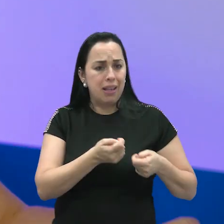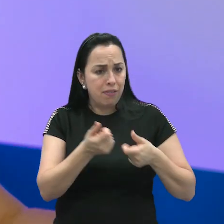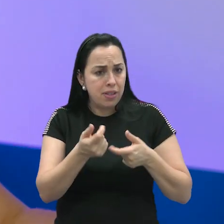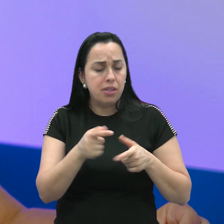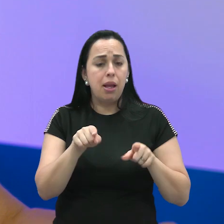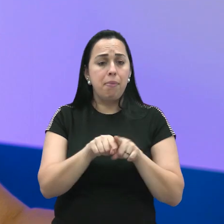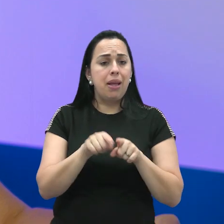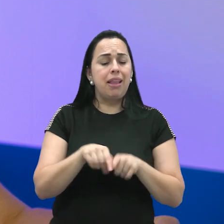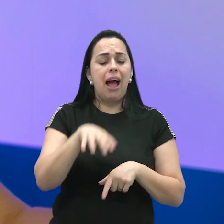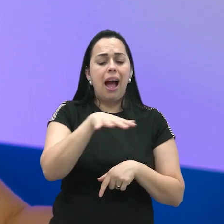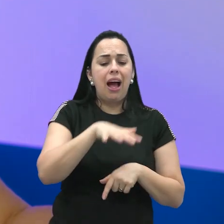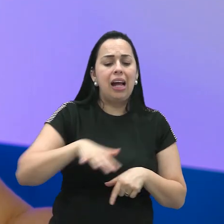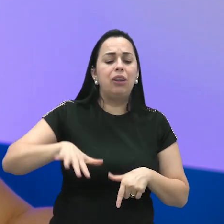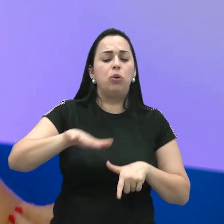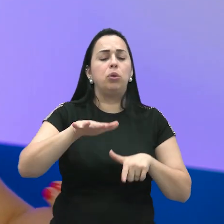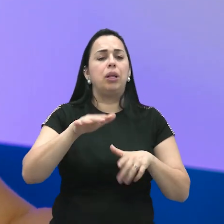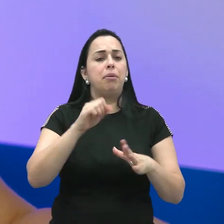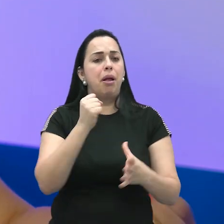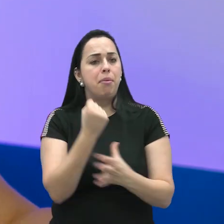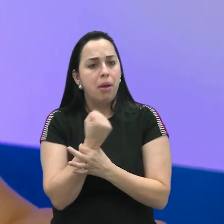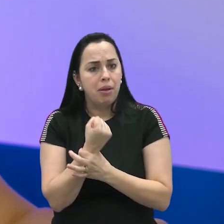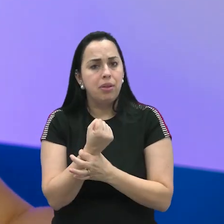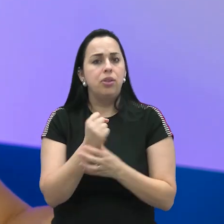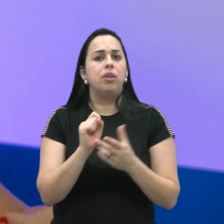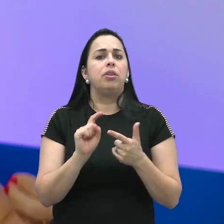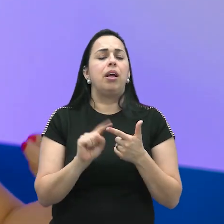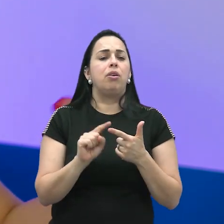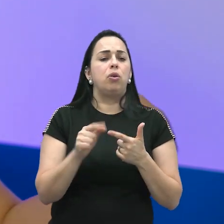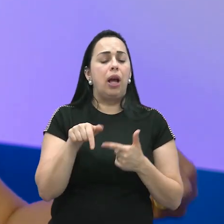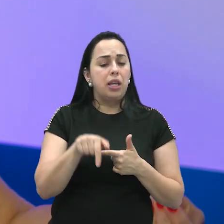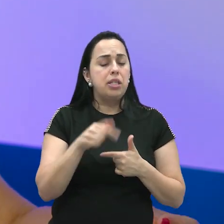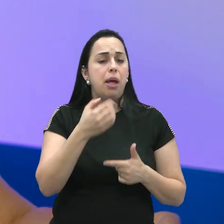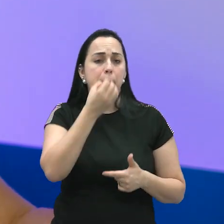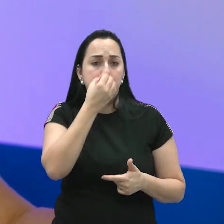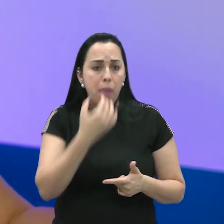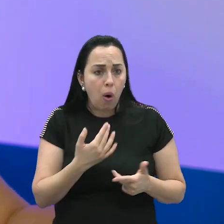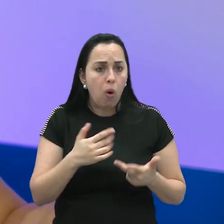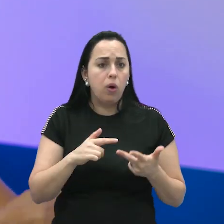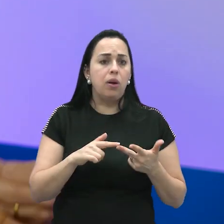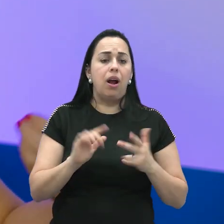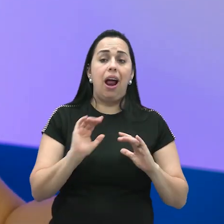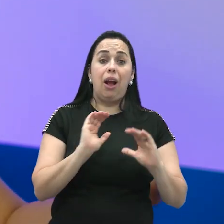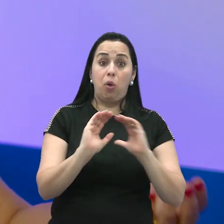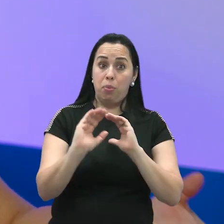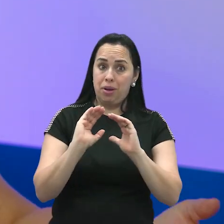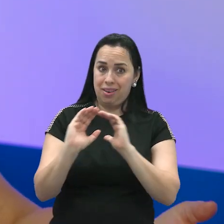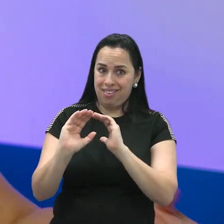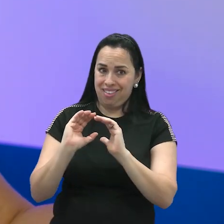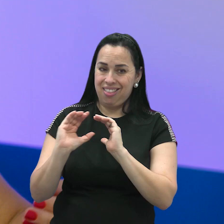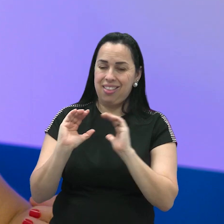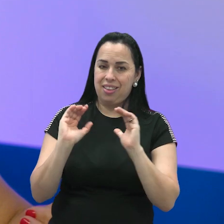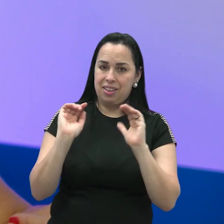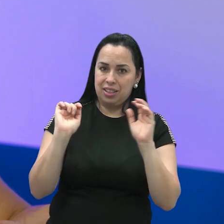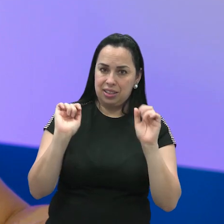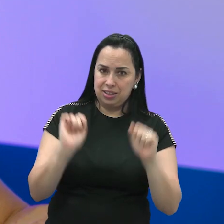como Sim. elas disseram, né? Você ter um ambiente seguro, você ter um ambiente saudável, você ter uma comunicação